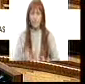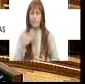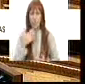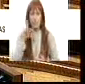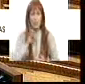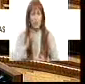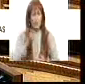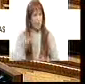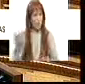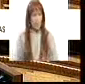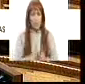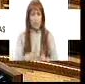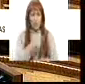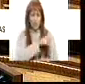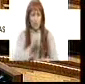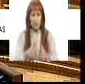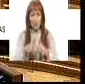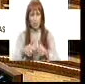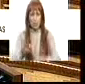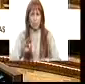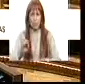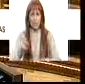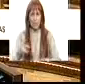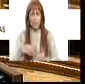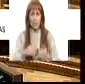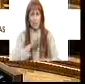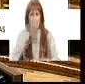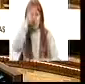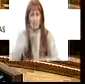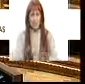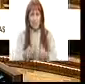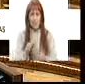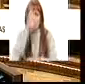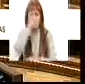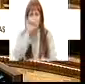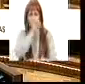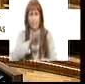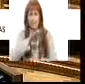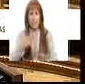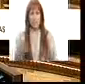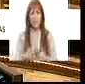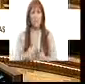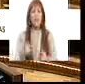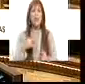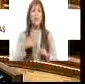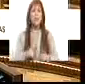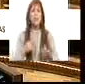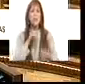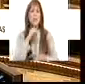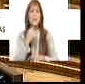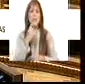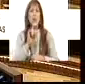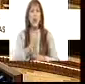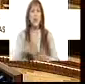Muito obrigada, Sr. Presidente. Quero, em nome do Grupo Parlamentar Os Verdes, cumprimentar o Sr. Ministro e toda a equipa do Ministério do Ambiente. E queria começar, talvez, por